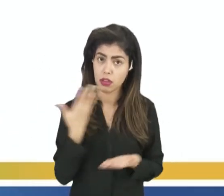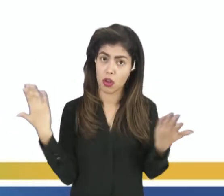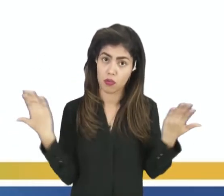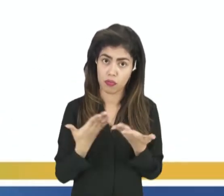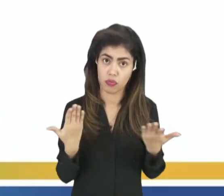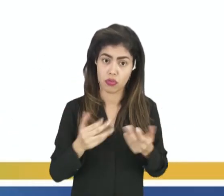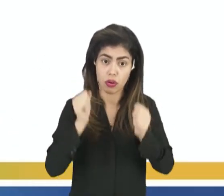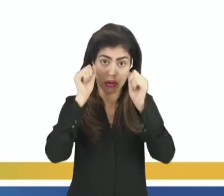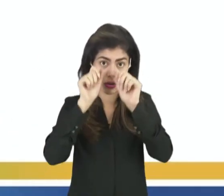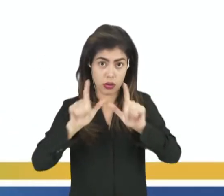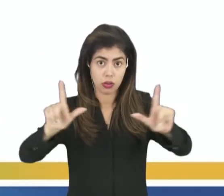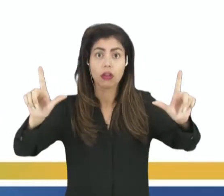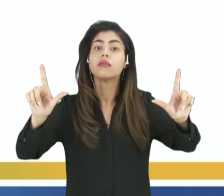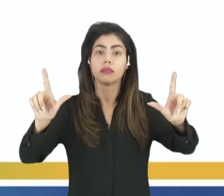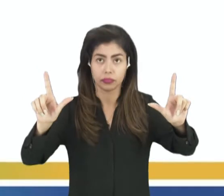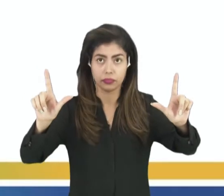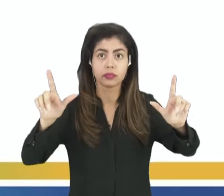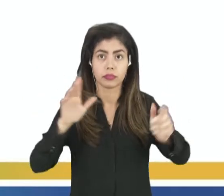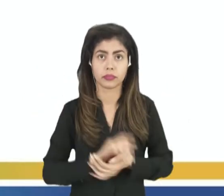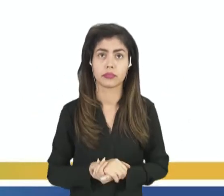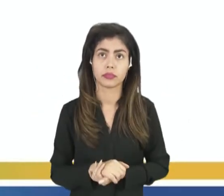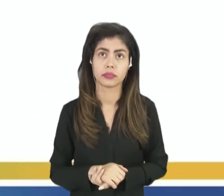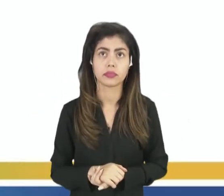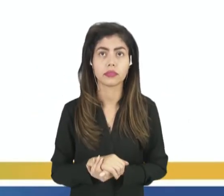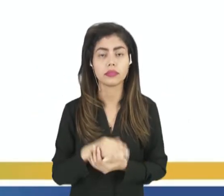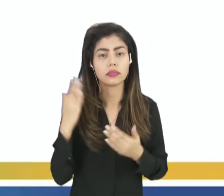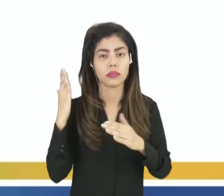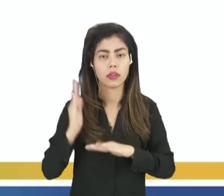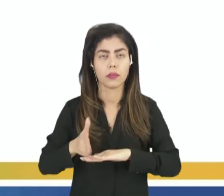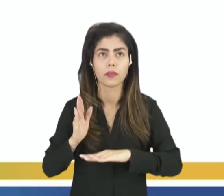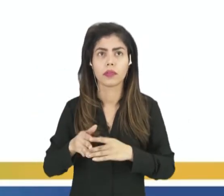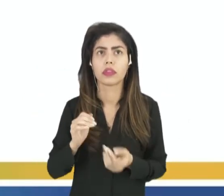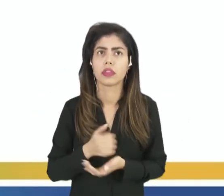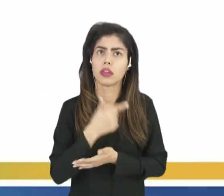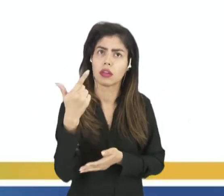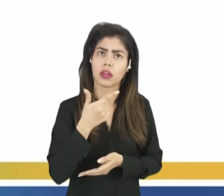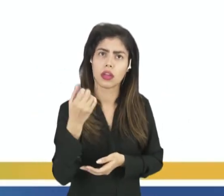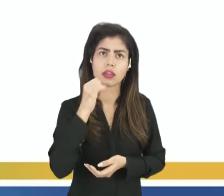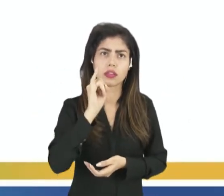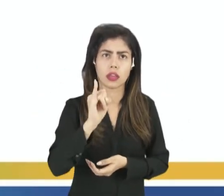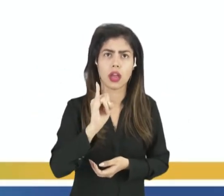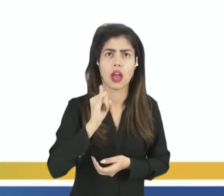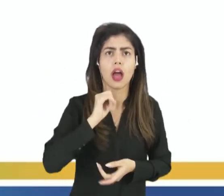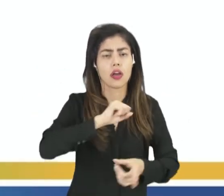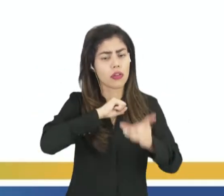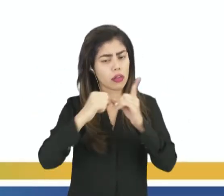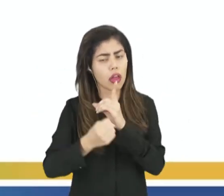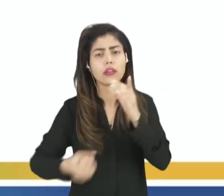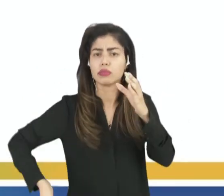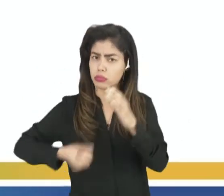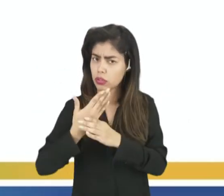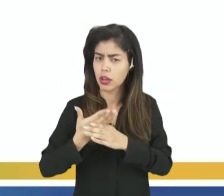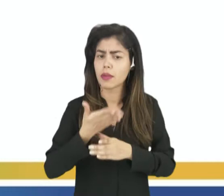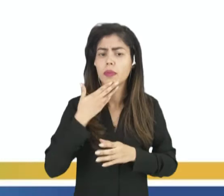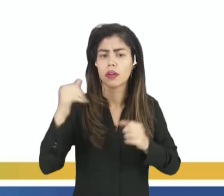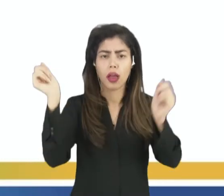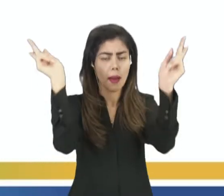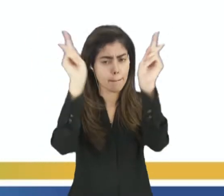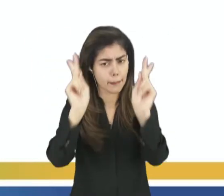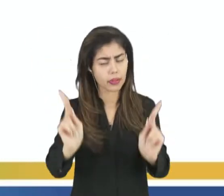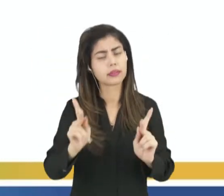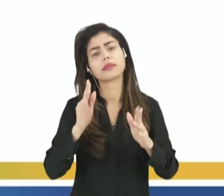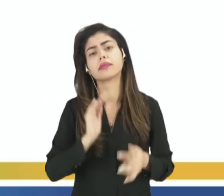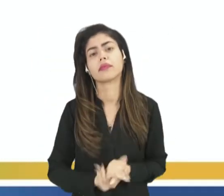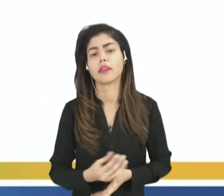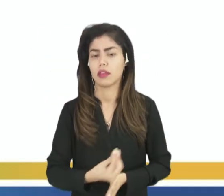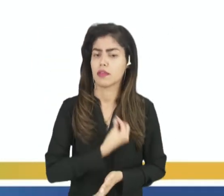o nosso olhar sobre a atualidade. Segundo Hobbes, se a sociedade existe para garantir a paz, para